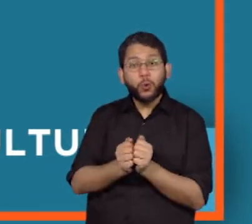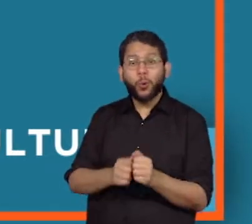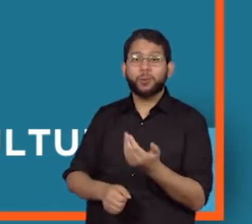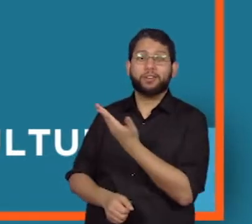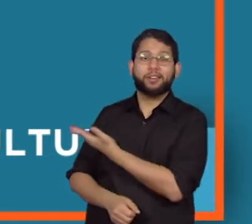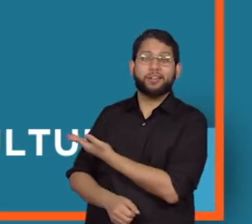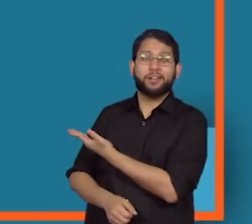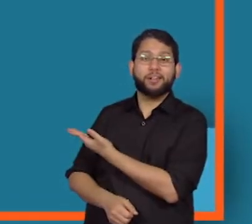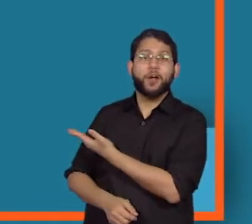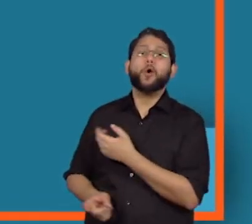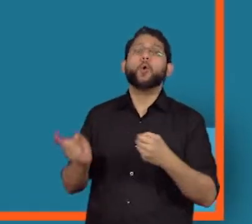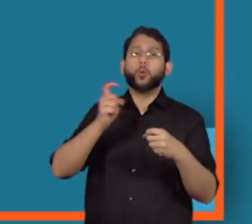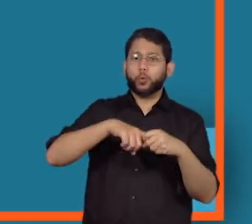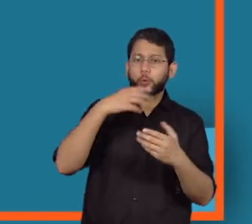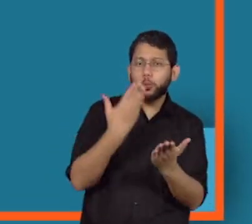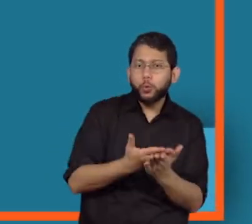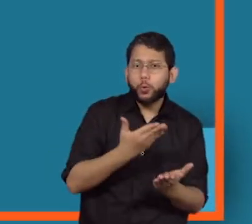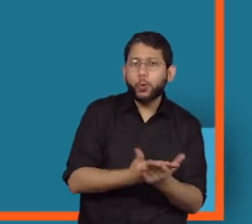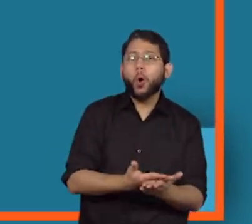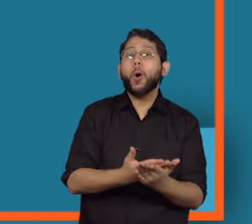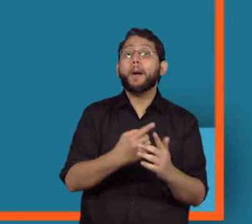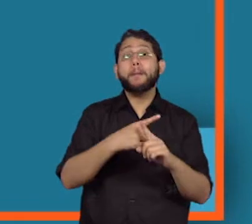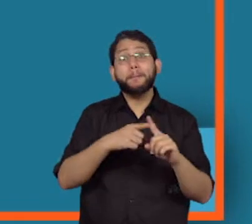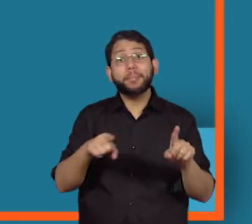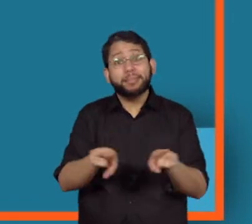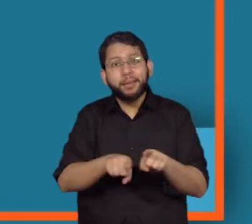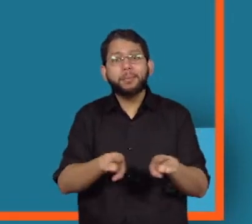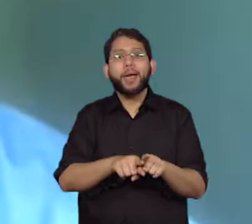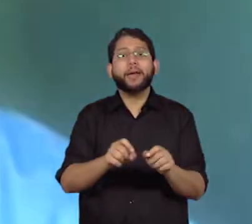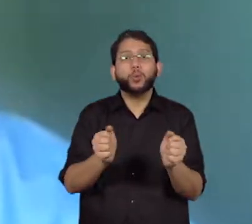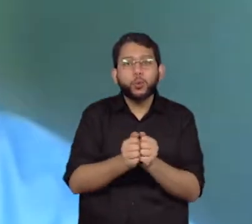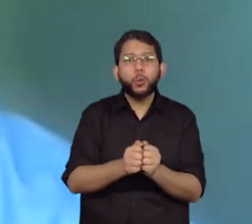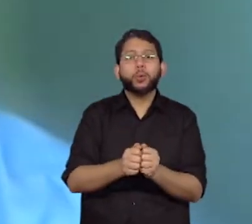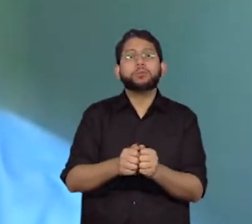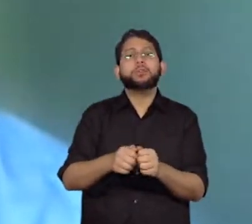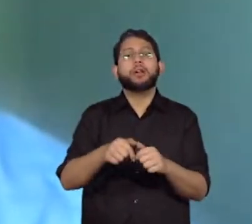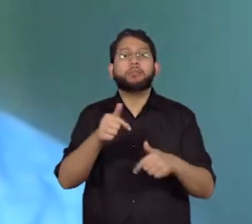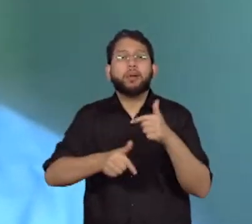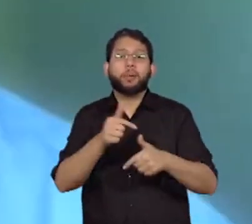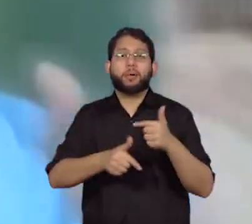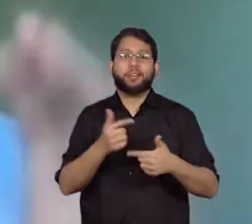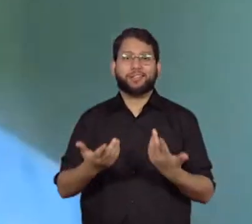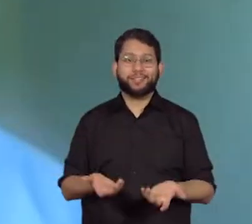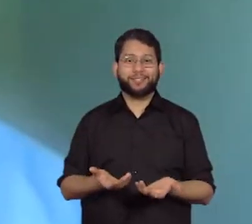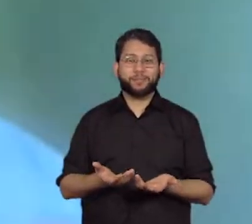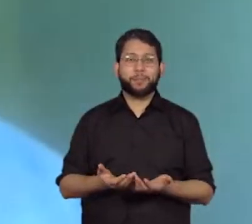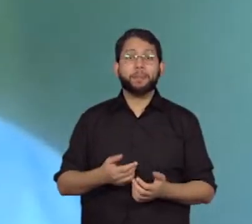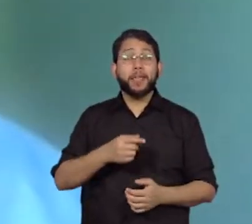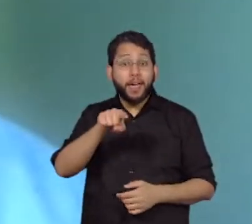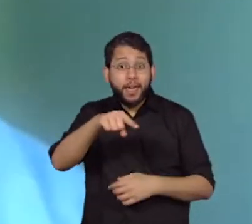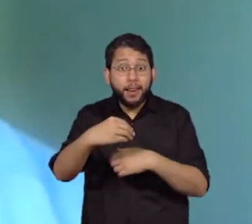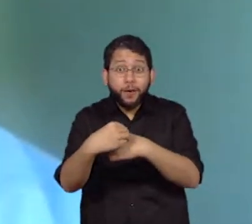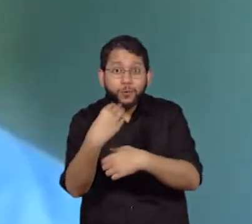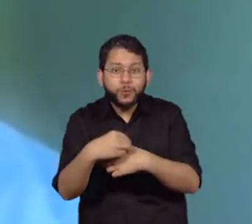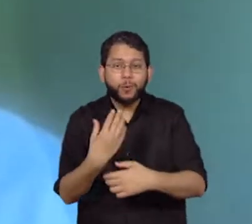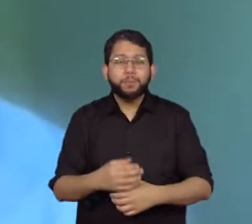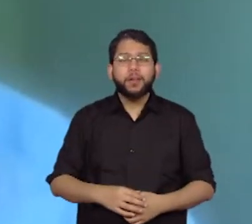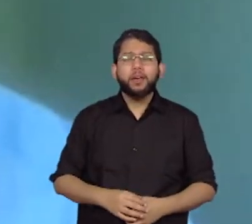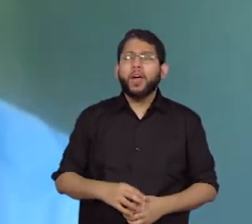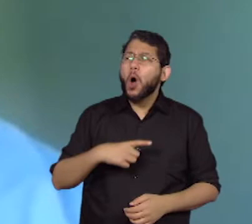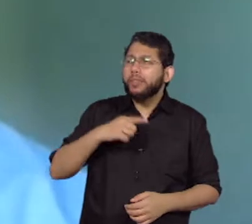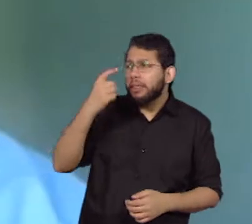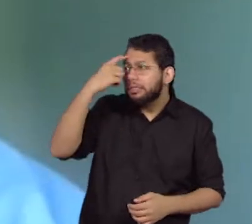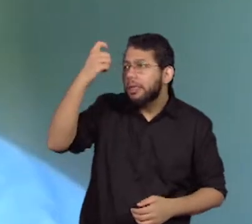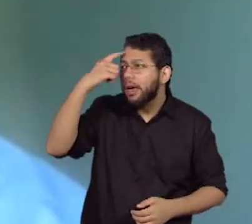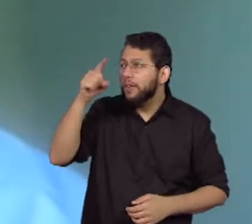colunista social do jornal Agora São Paulo. Foto do jornalista Odair Delposo, homem branco e careca. Eu acho que vai funcionar para você, vai ser bacana. Eu falei, qual a sua